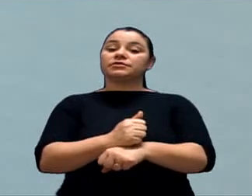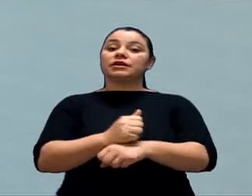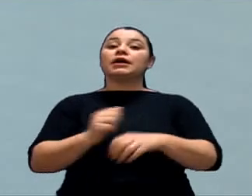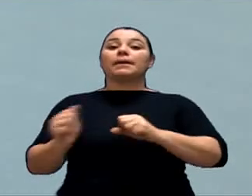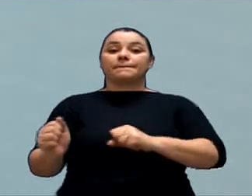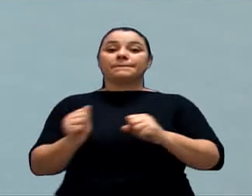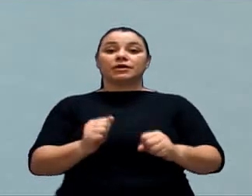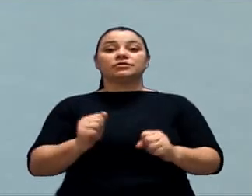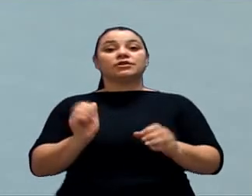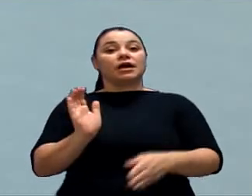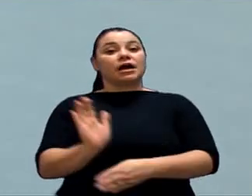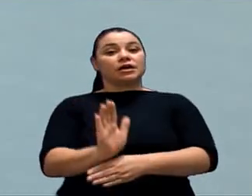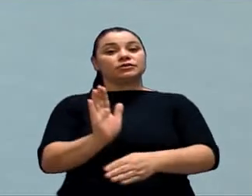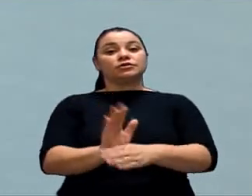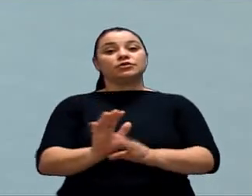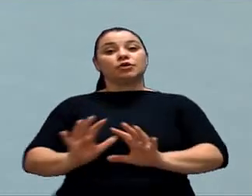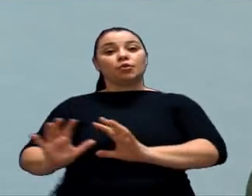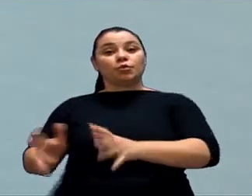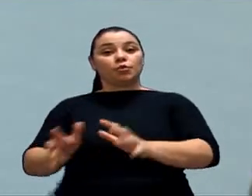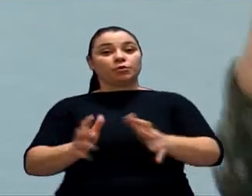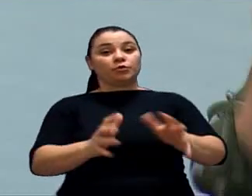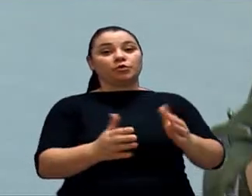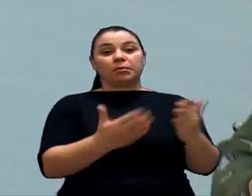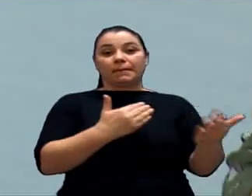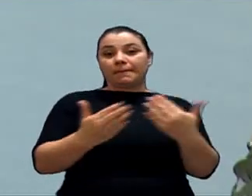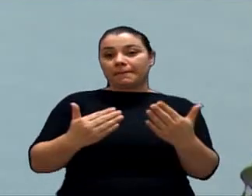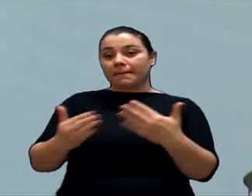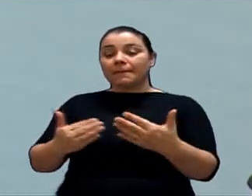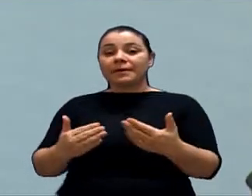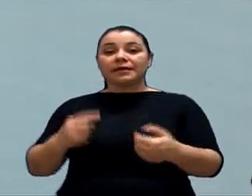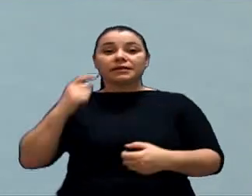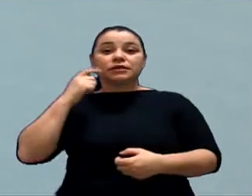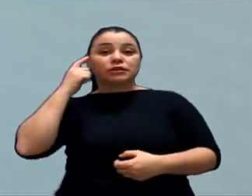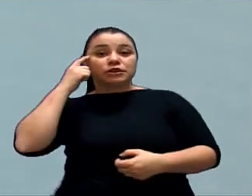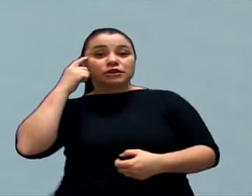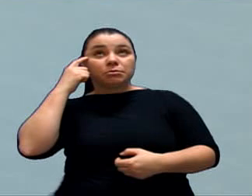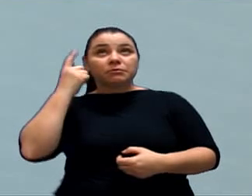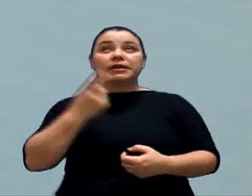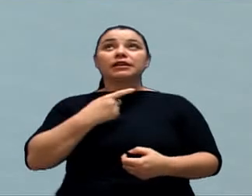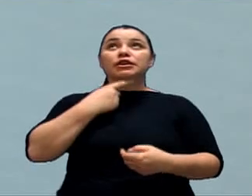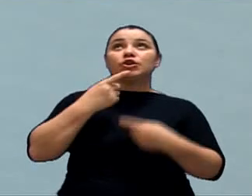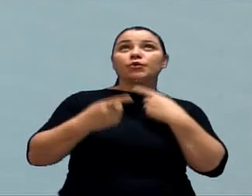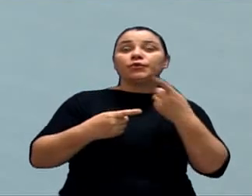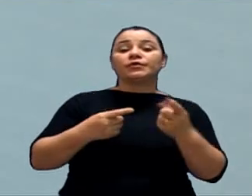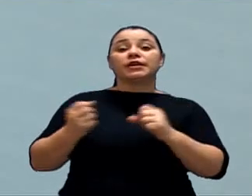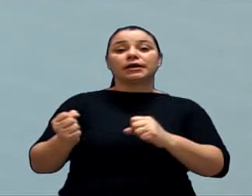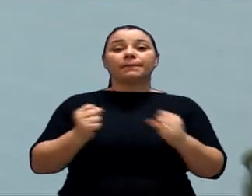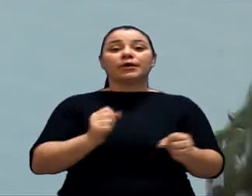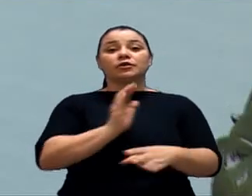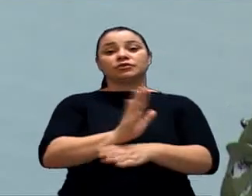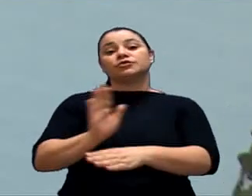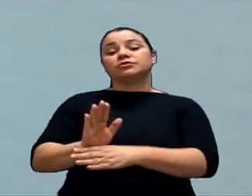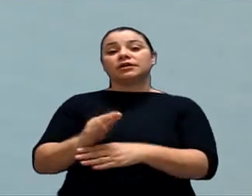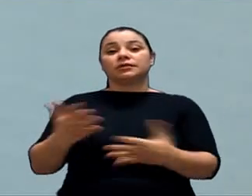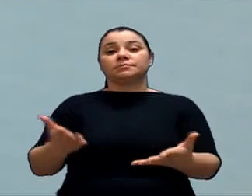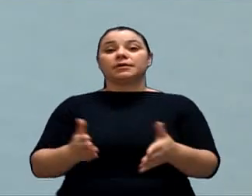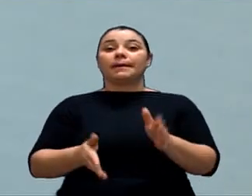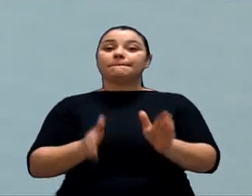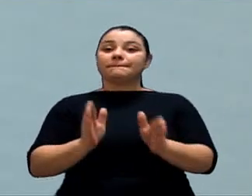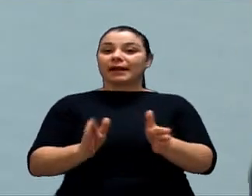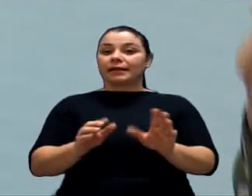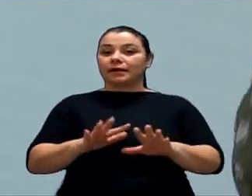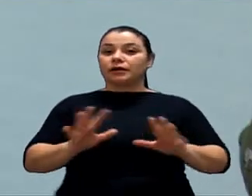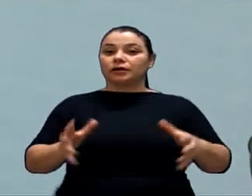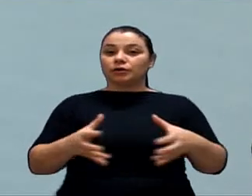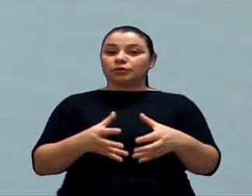pode organizar rodas de conversa e trazer aí as dúvidas que existem nesse período. Paralelo a isso, a gente